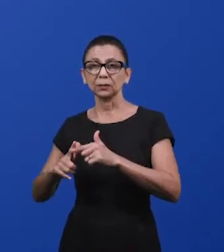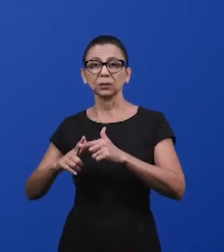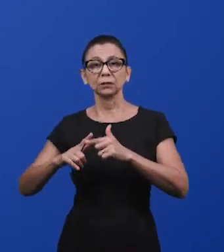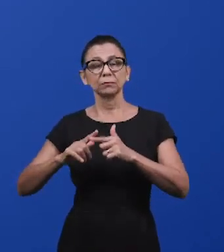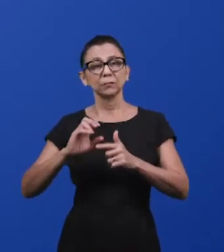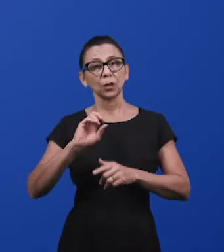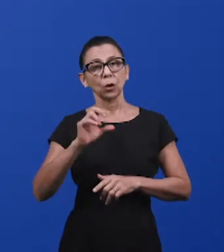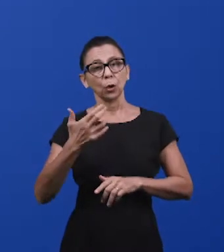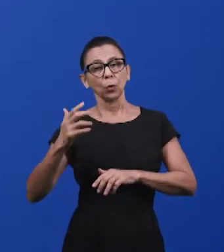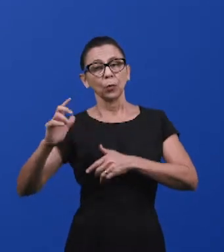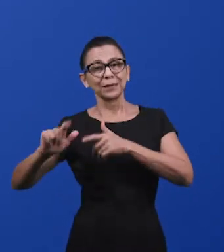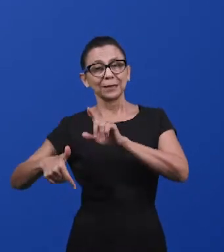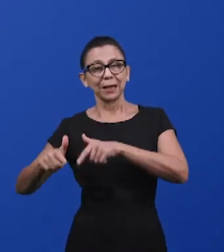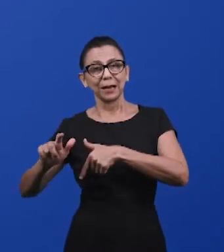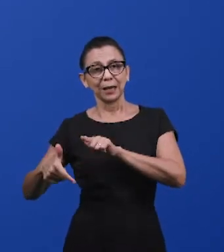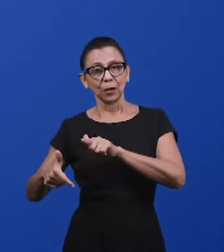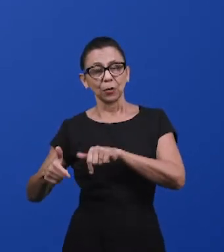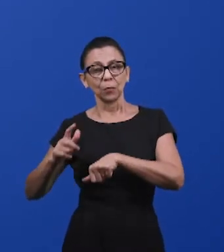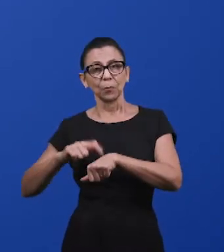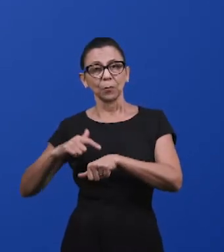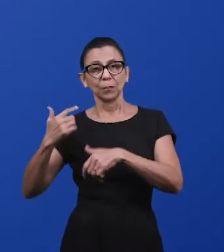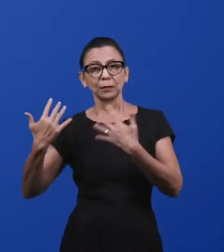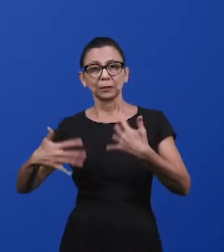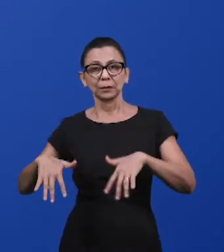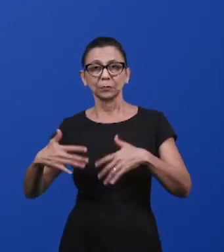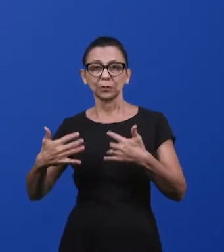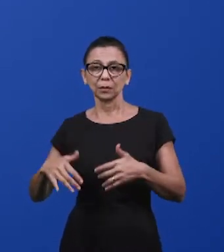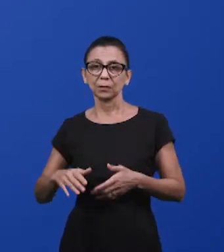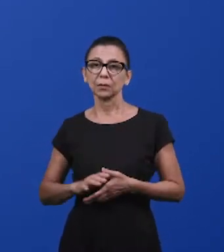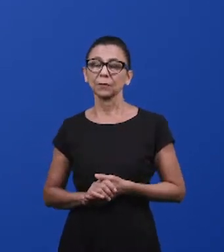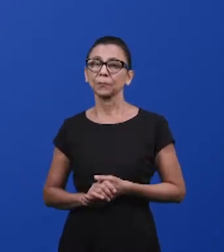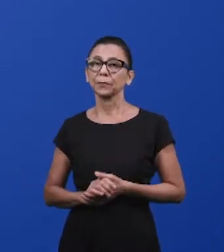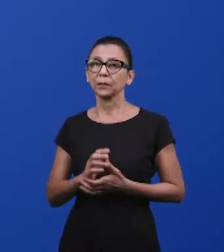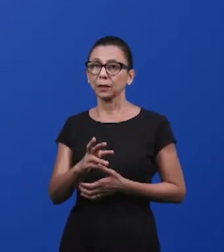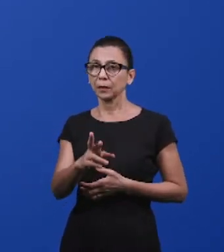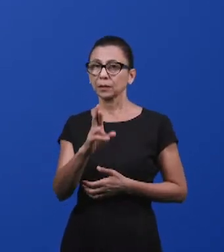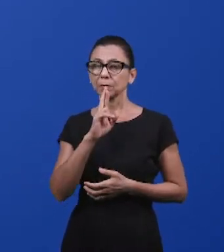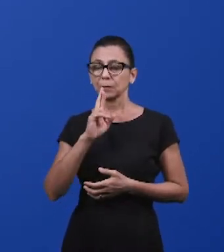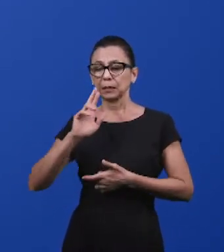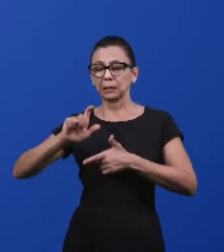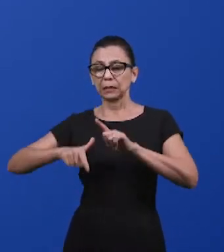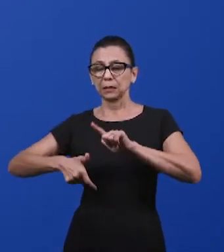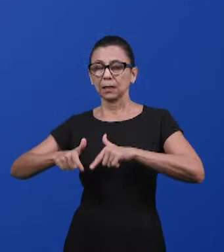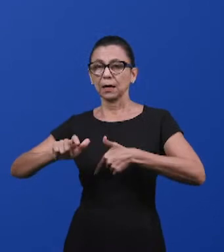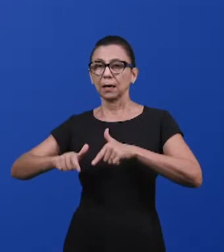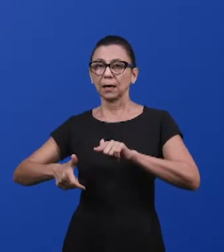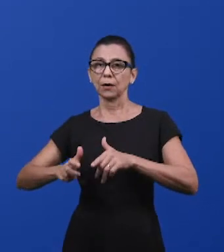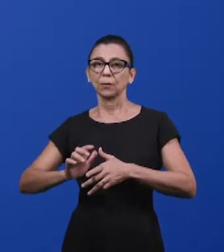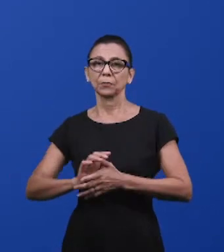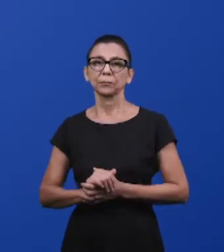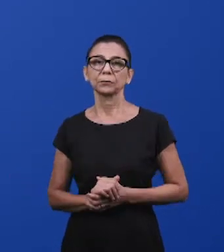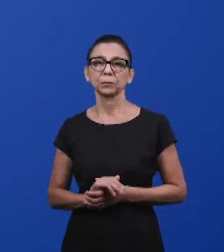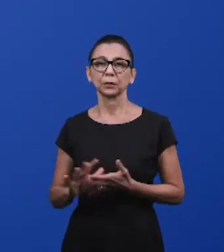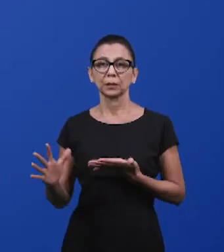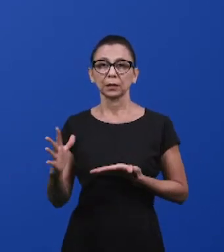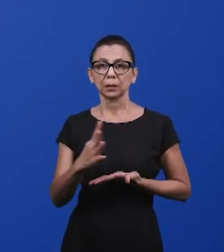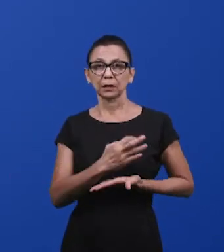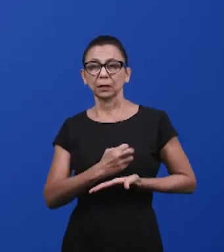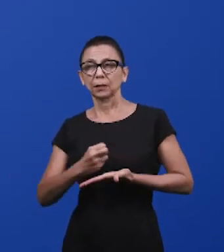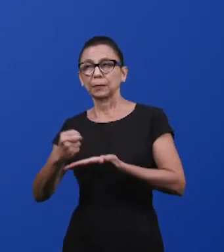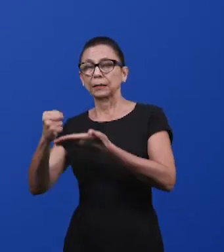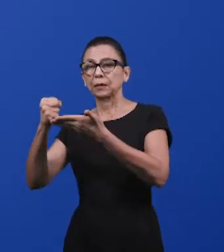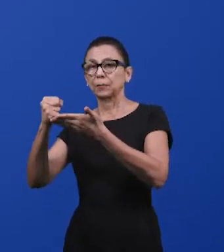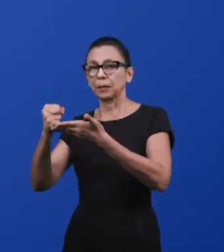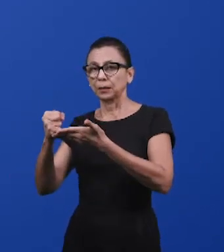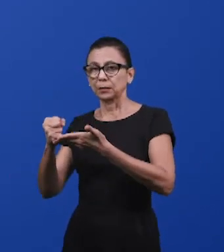é Israel. Após o arrebatamento da igreja, o Espírito Santo vai conduzir a noiva, a igreja do Senhor, para as bodas do